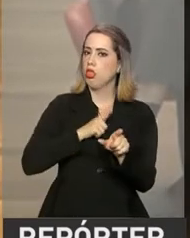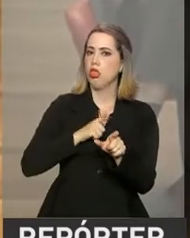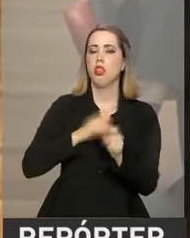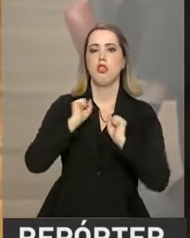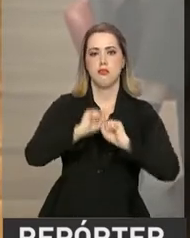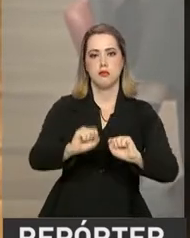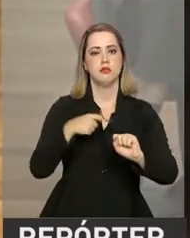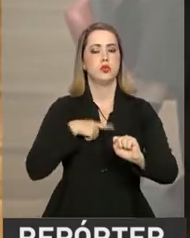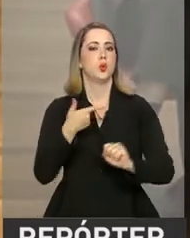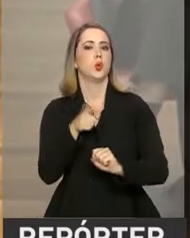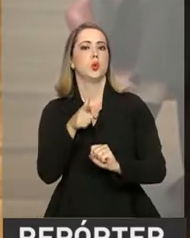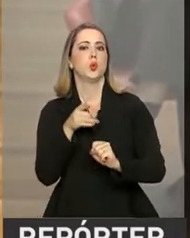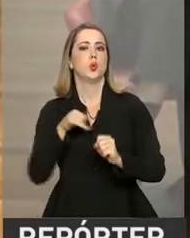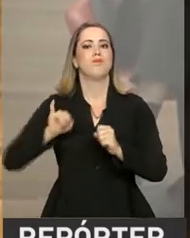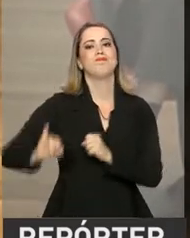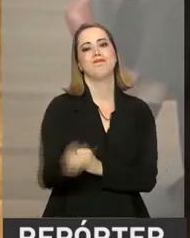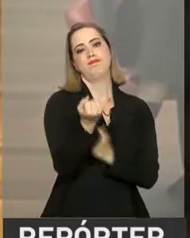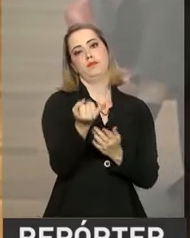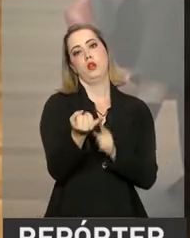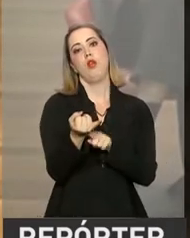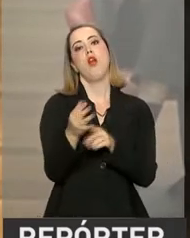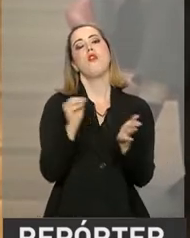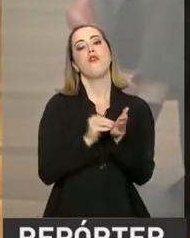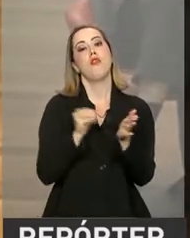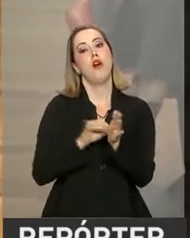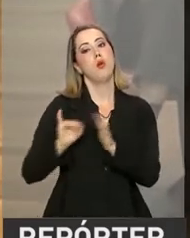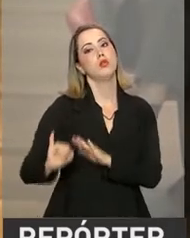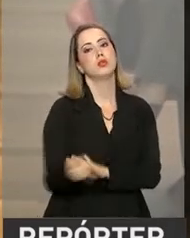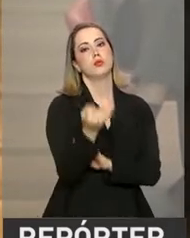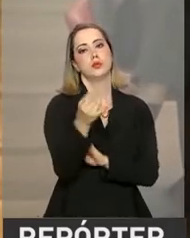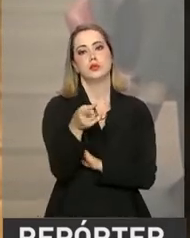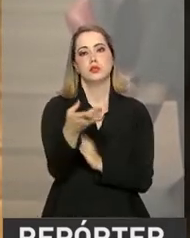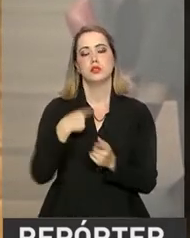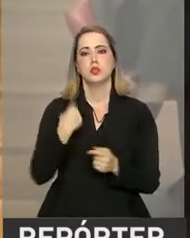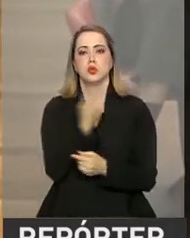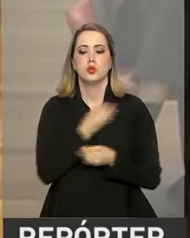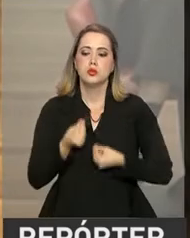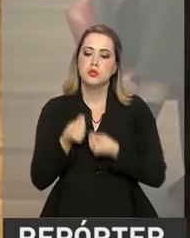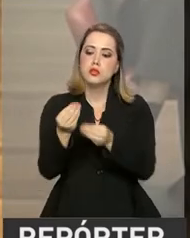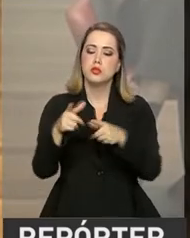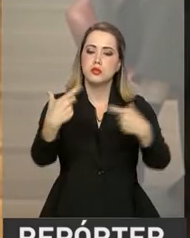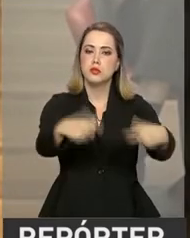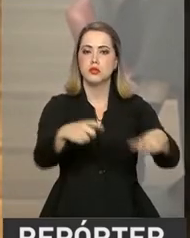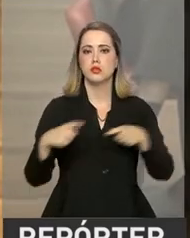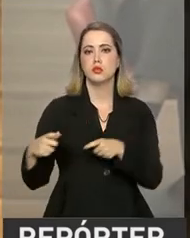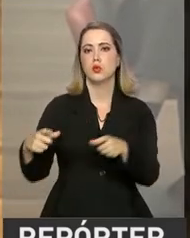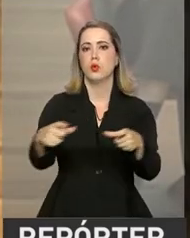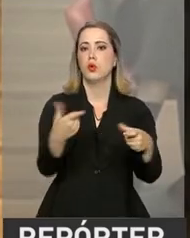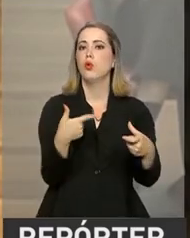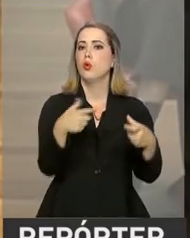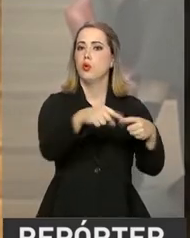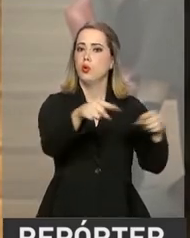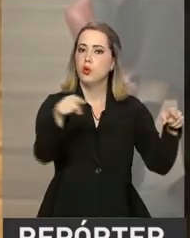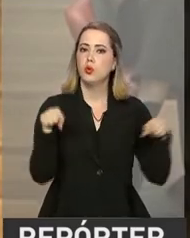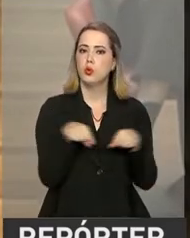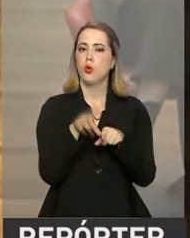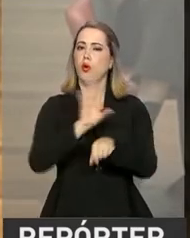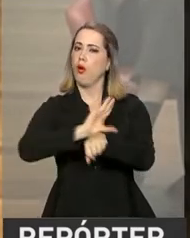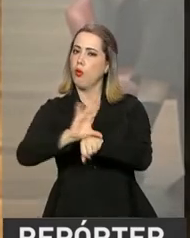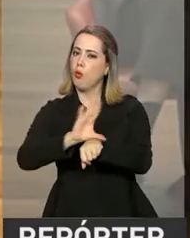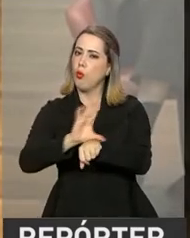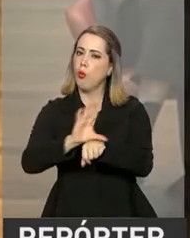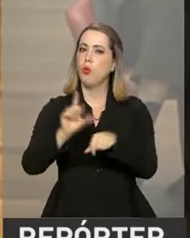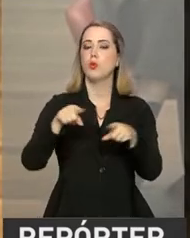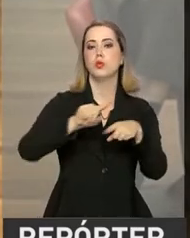oportunidade né se nós demos a oportunidade a prefeitura dá 11 local não é pra montar e eu pra fazer os cursos depois